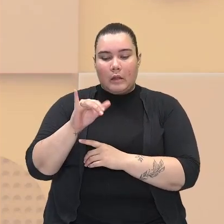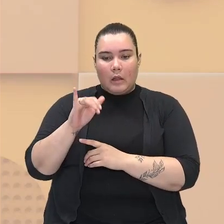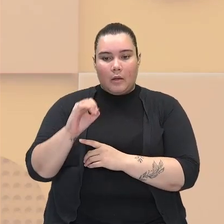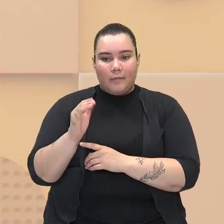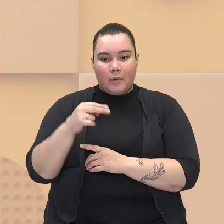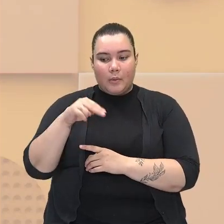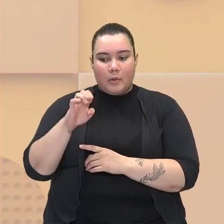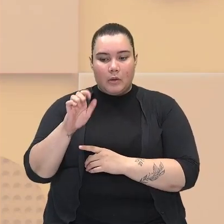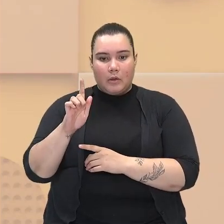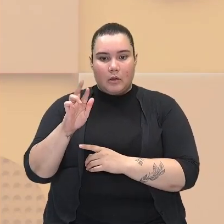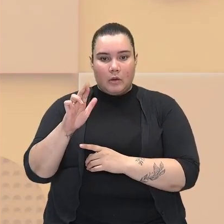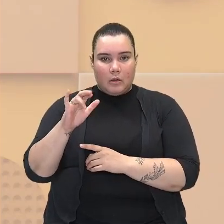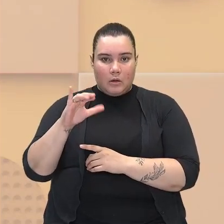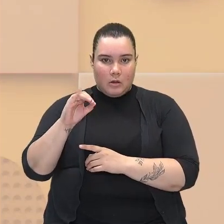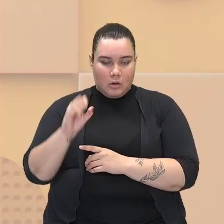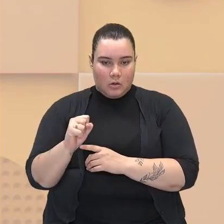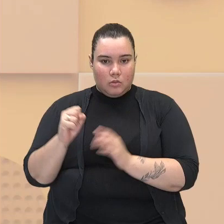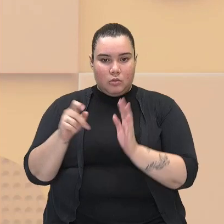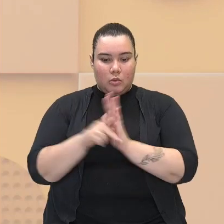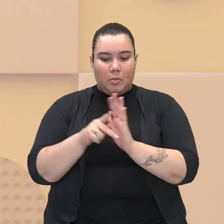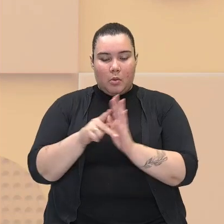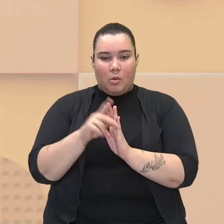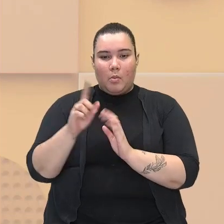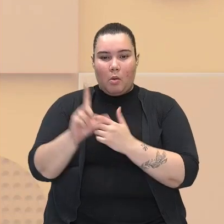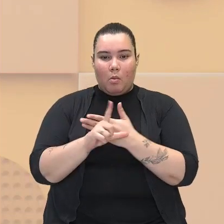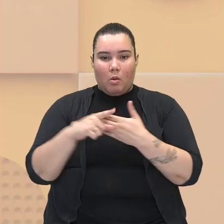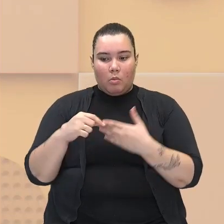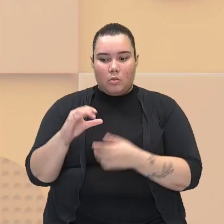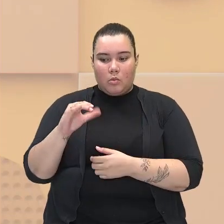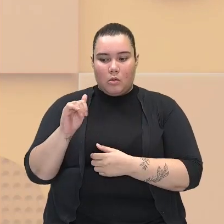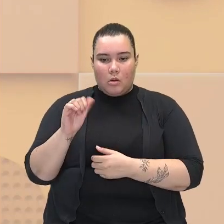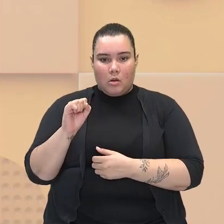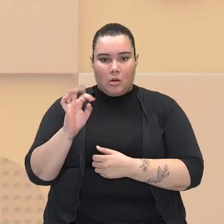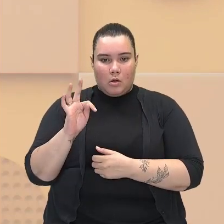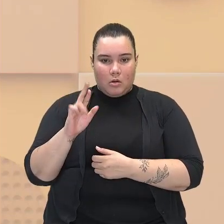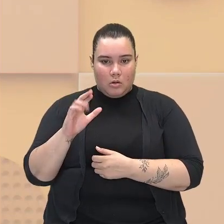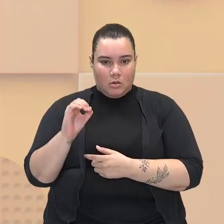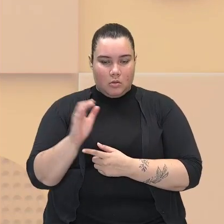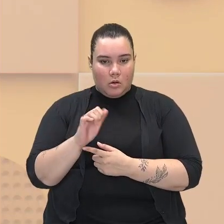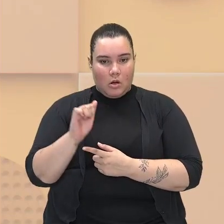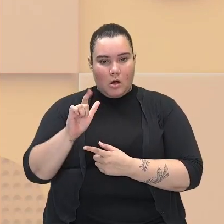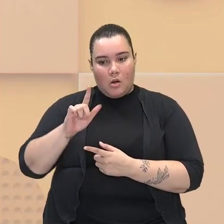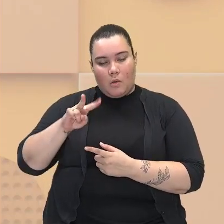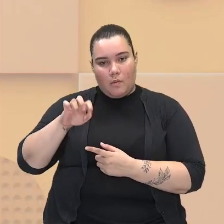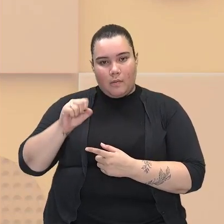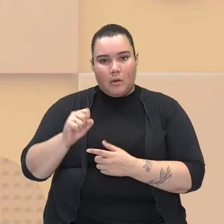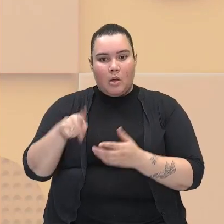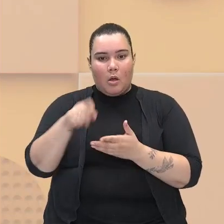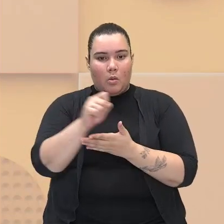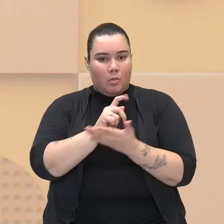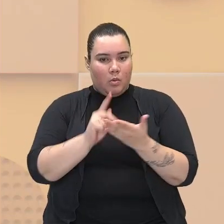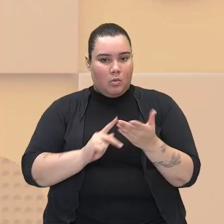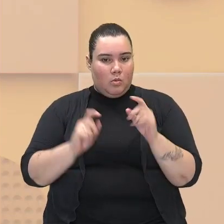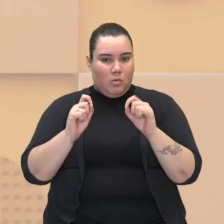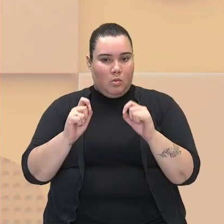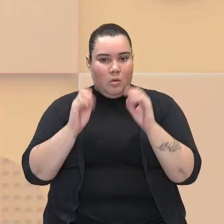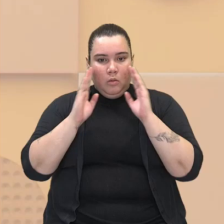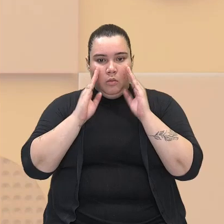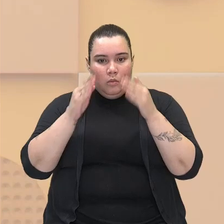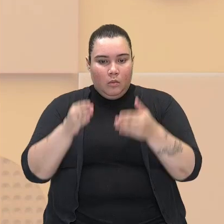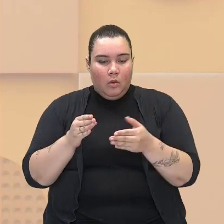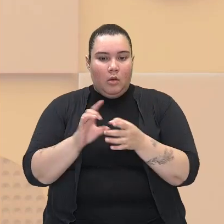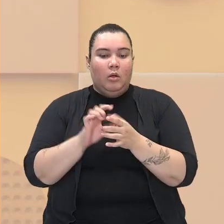era um poeta brasileiro voltado para a questão abolicionista, então ele lutava ali pela libertação dos escravizados